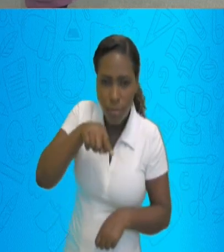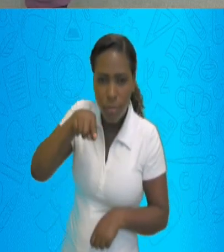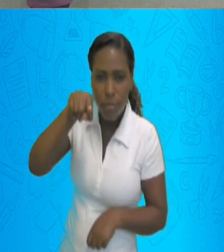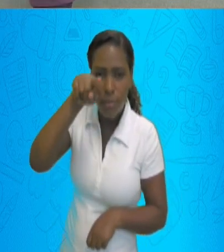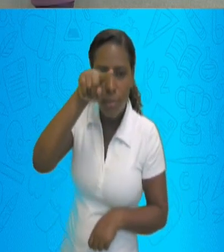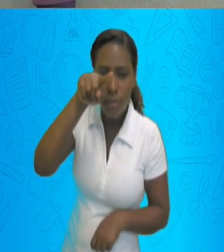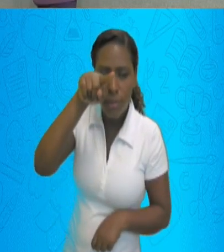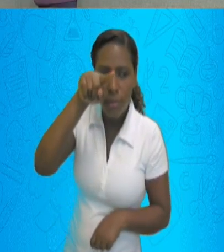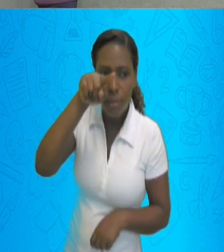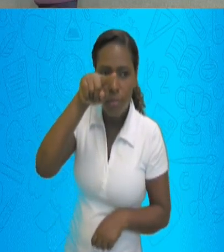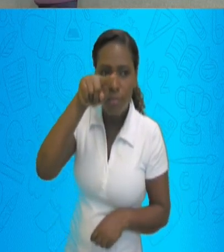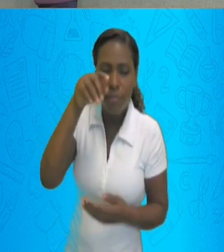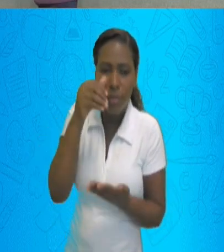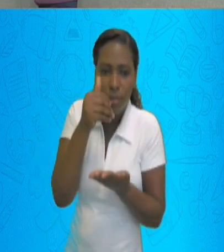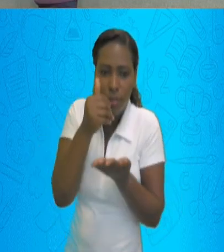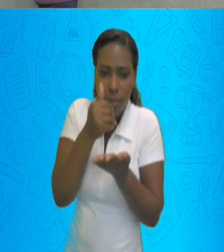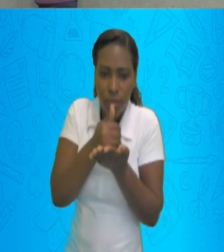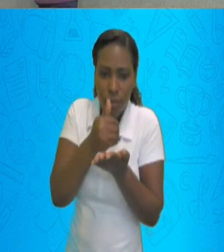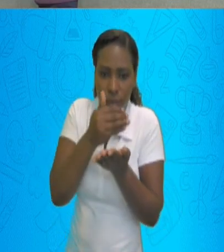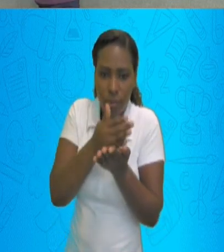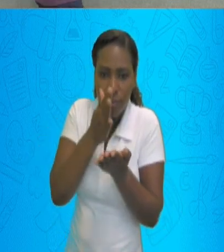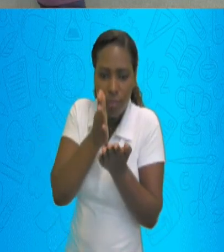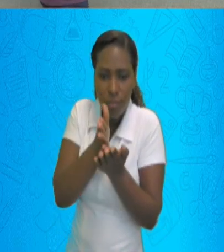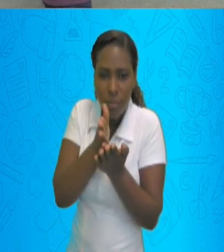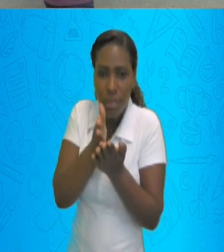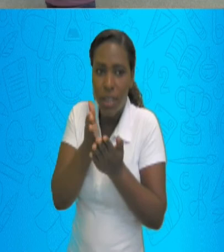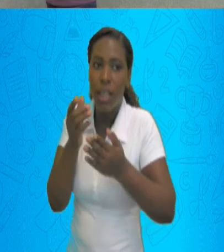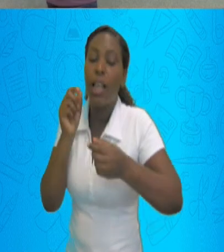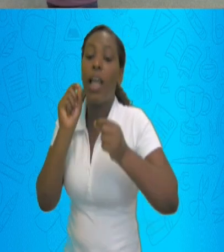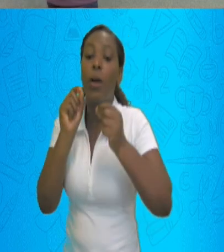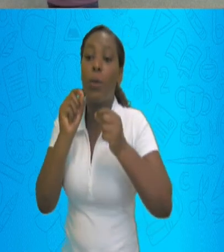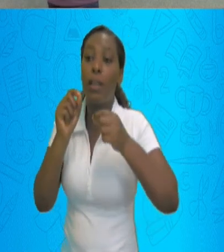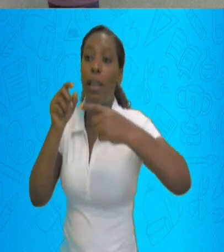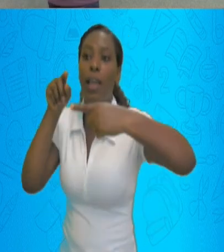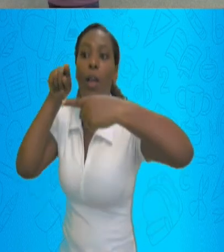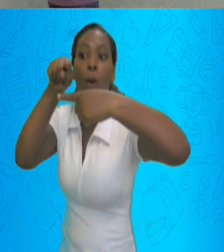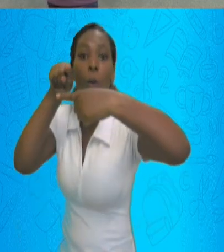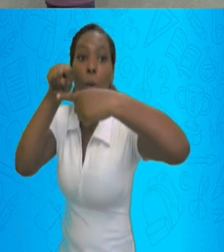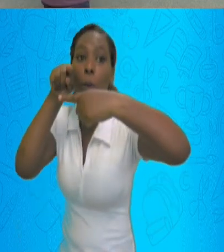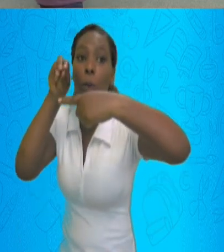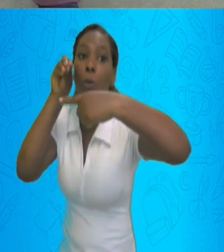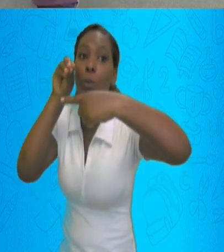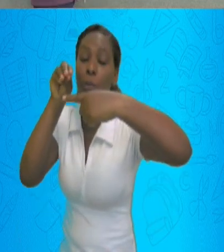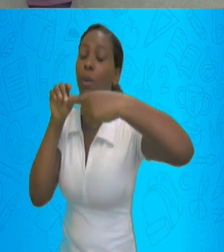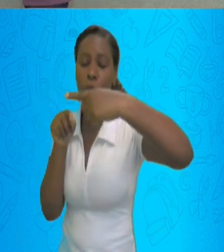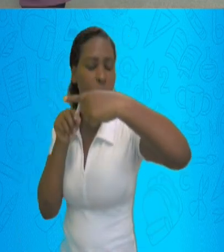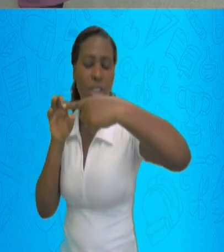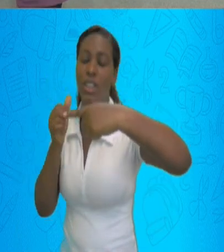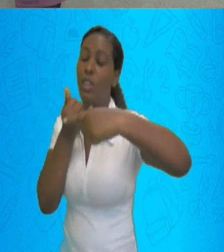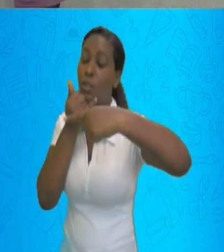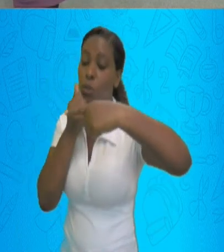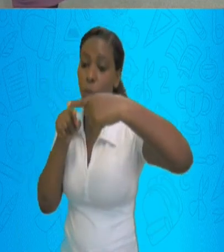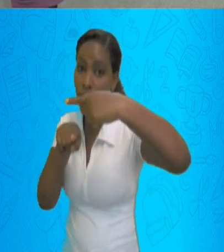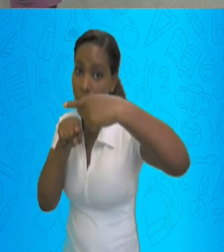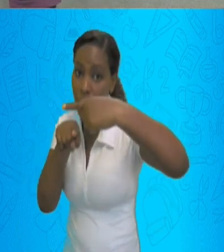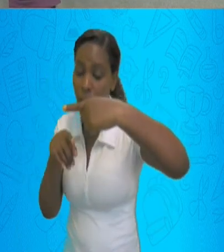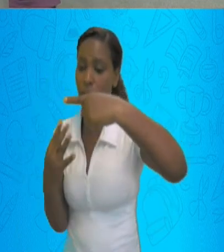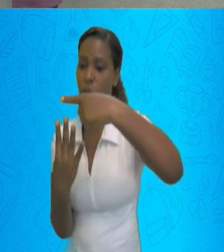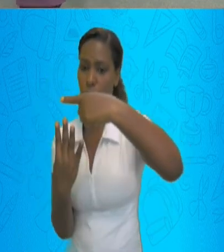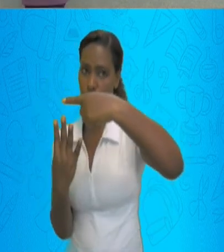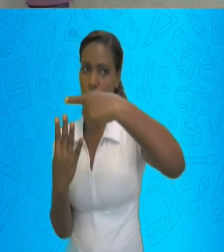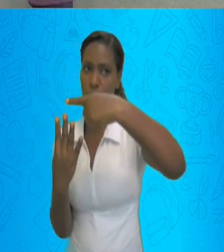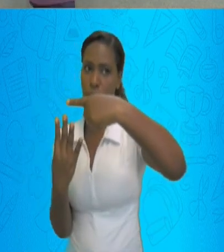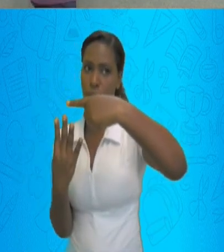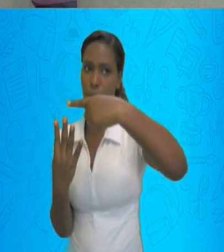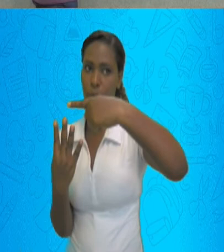desenho, vamos contar. 1, 2, 3, 4. Então, essa figura foi fracionada em 4 partes. Quantas partes nós pintamos de